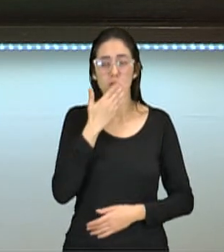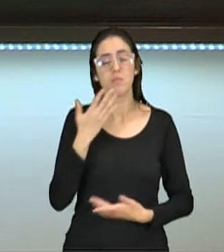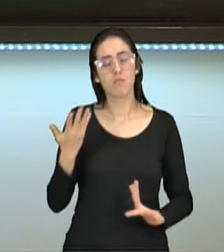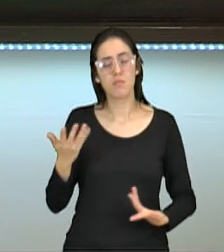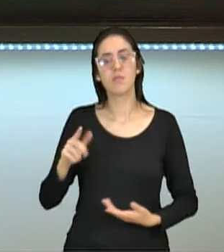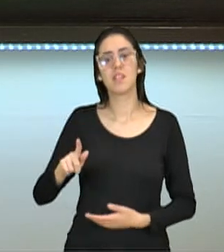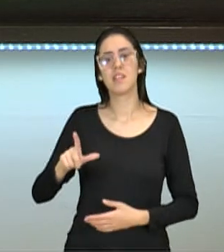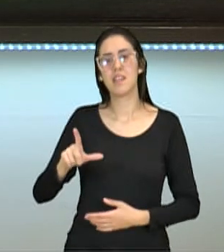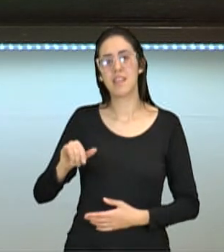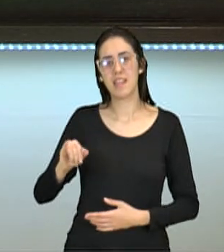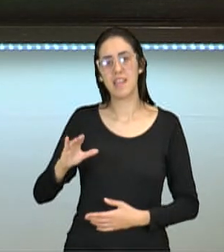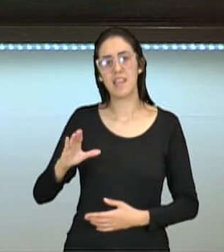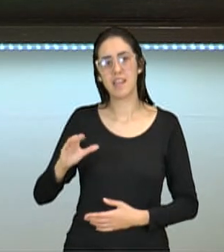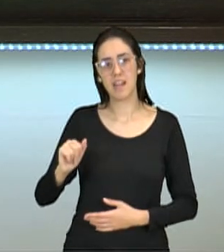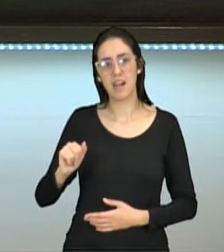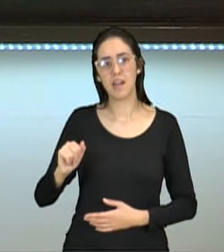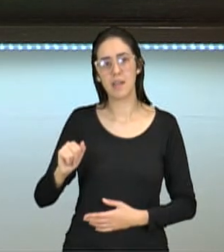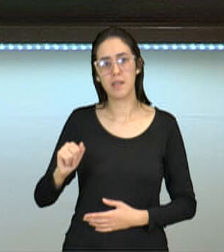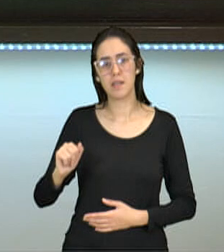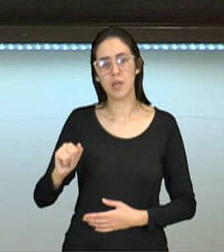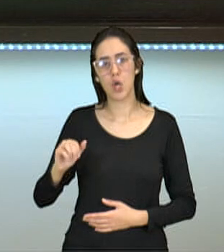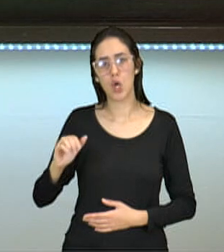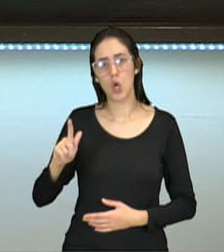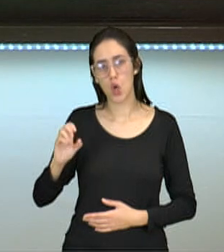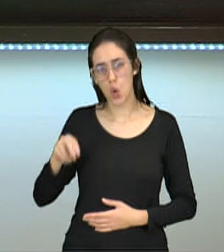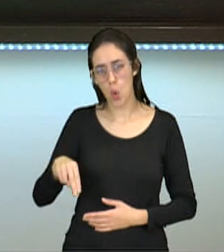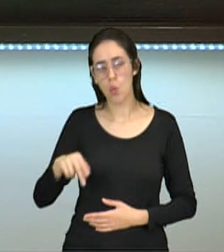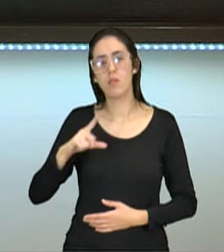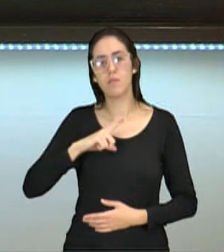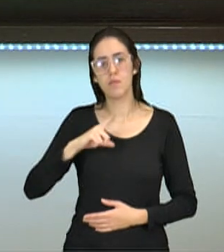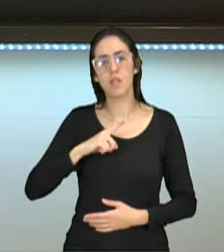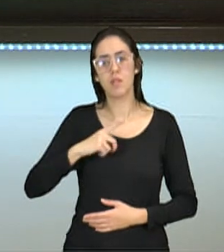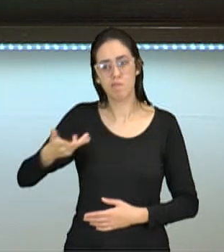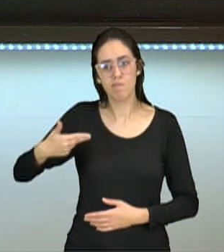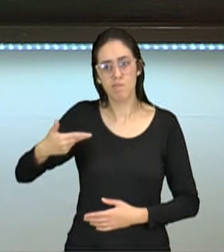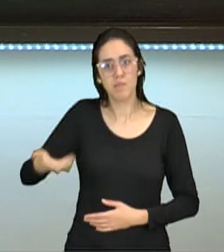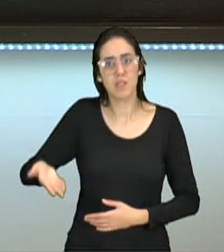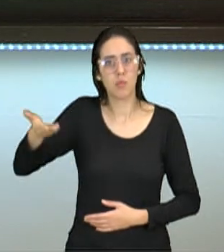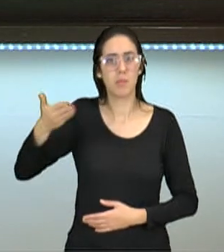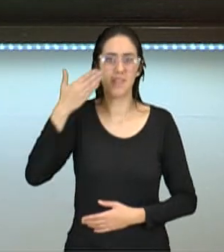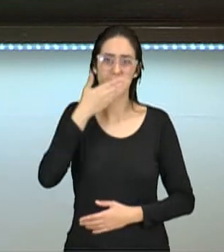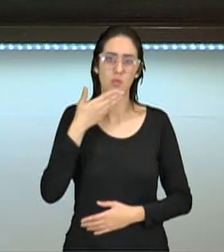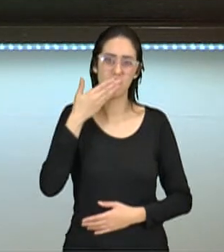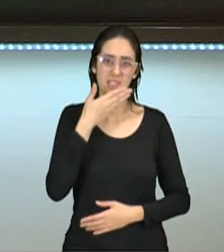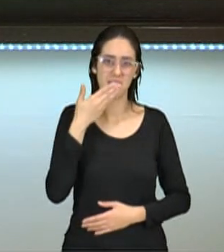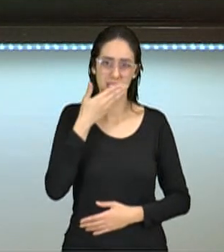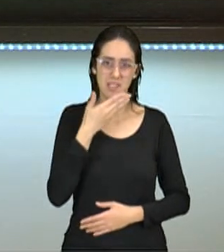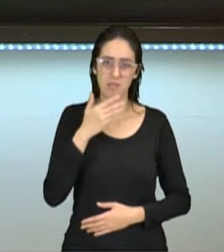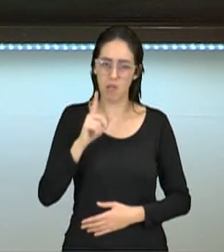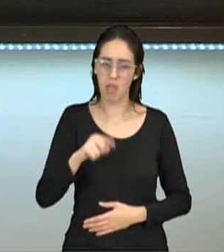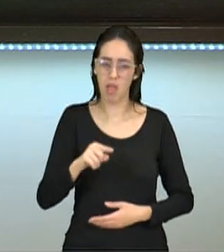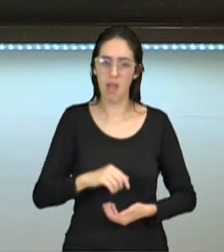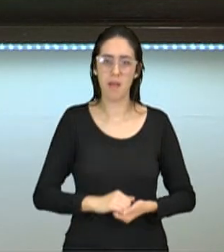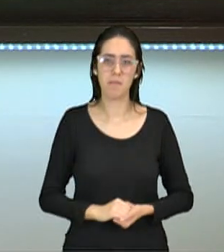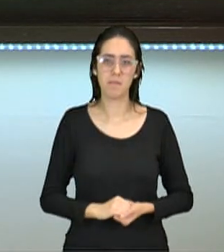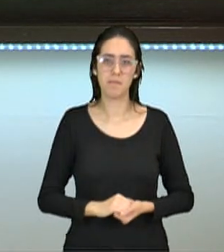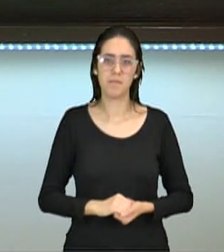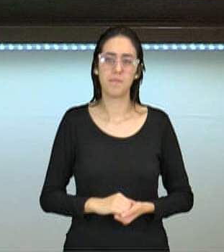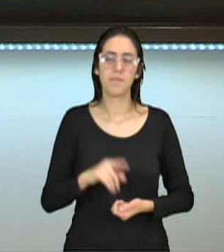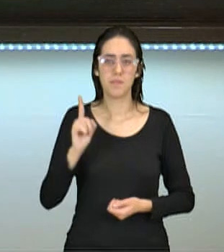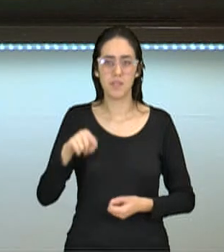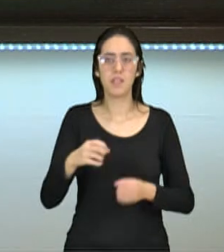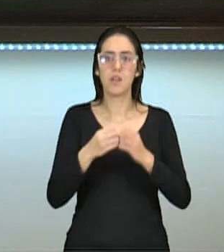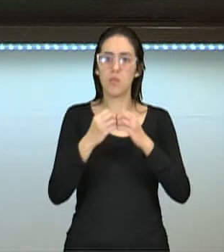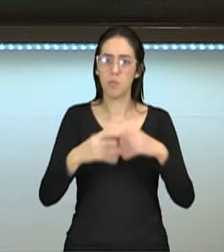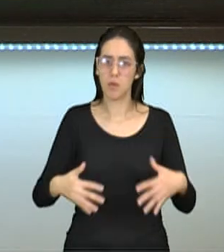glucagon vai ser liberado para tentar subir essa taxa de glicose sanguínea. Então, esta é uma glândula,